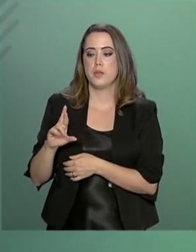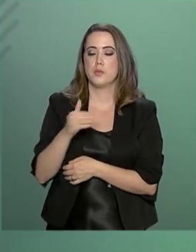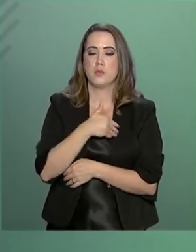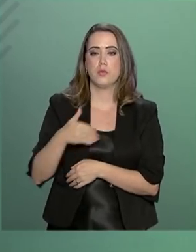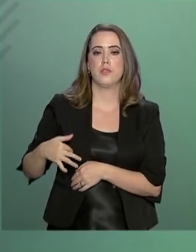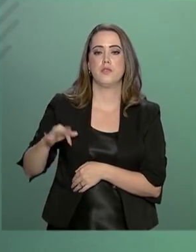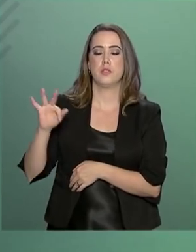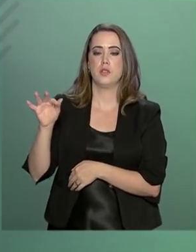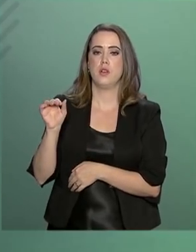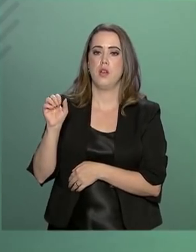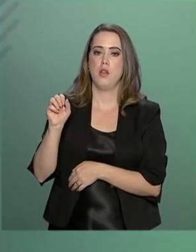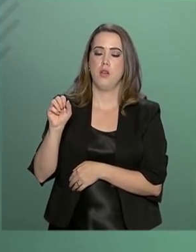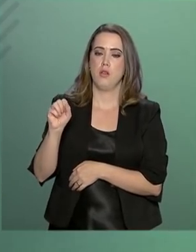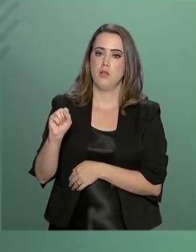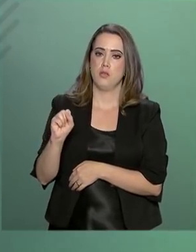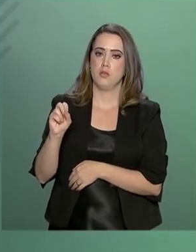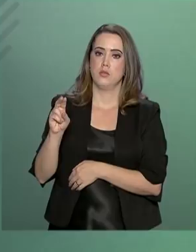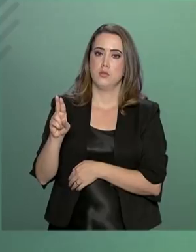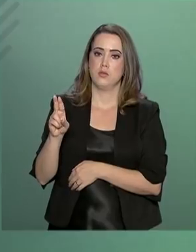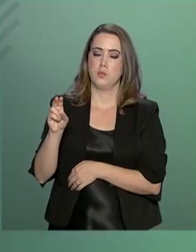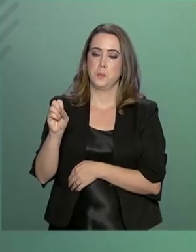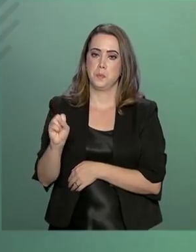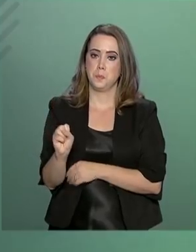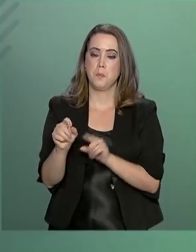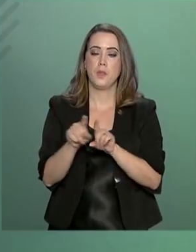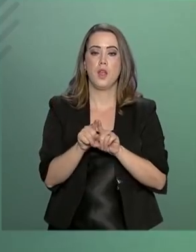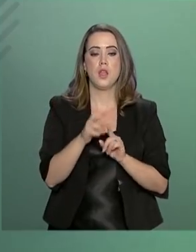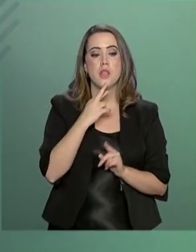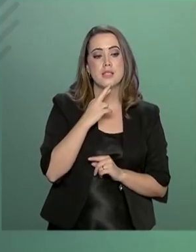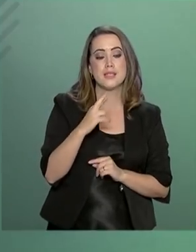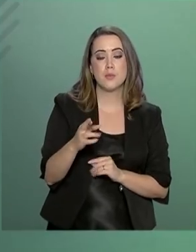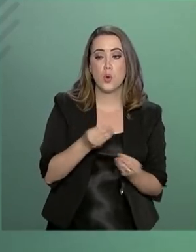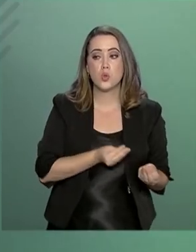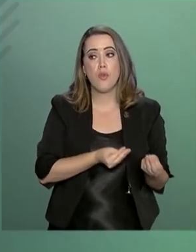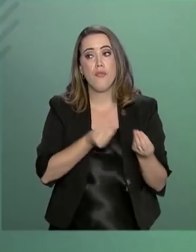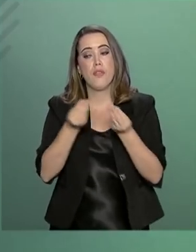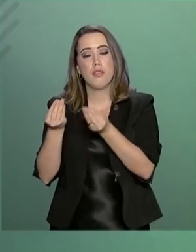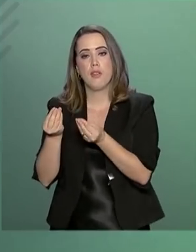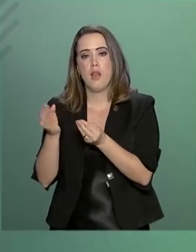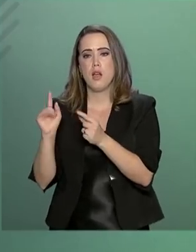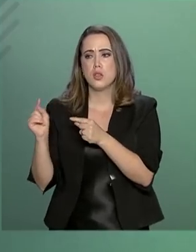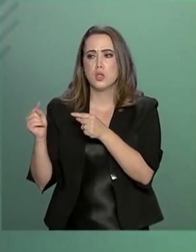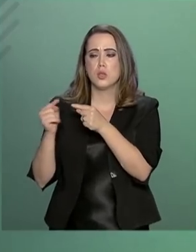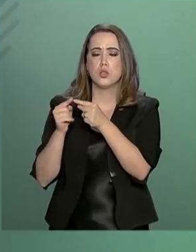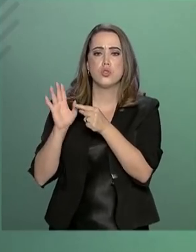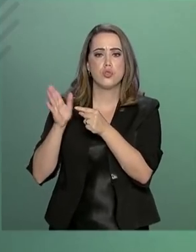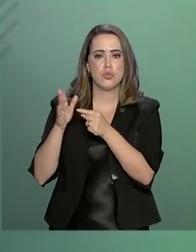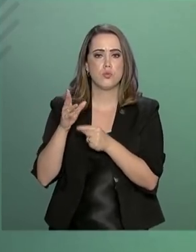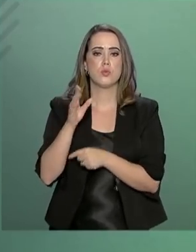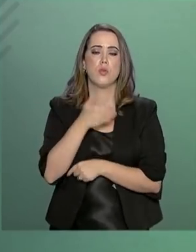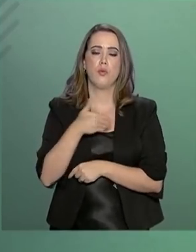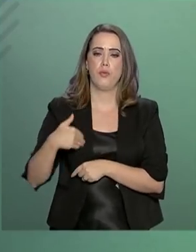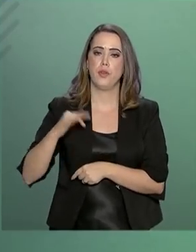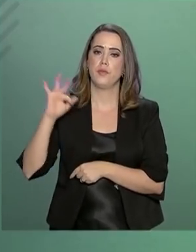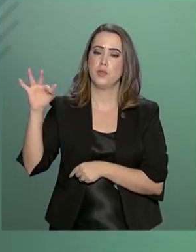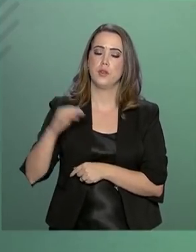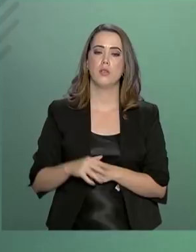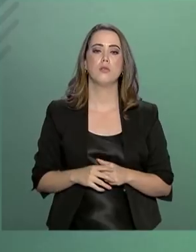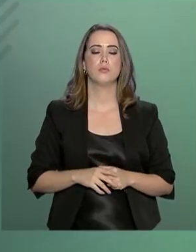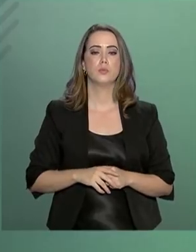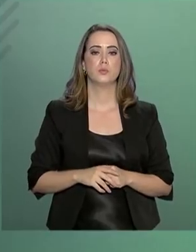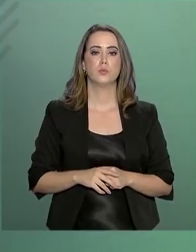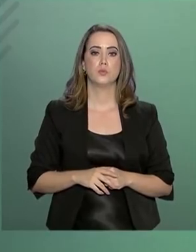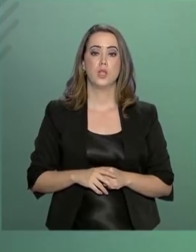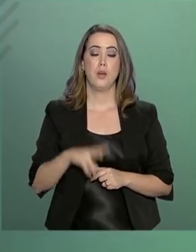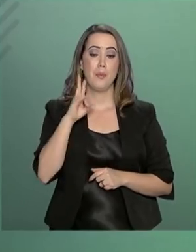de Saúde e os resultados sejam entregues diretamente à União análise